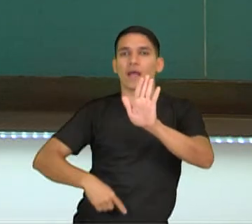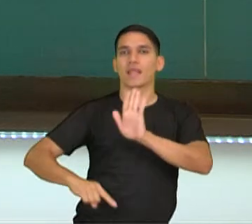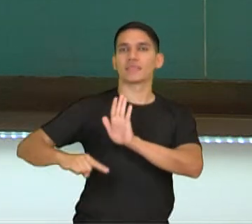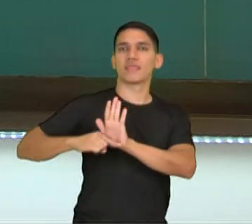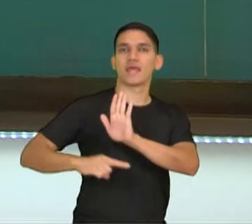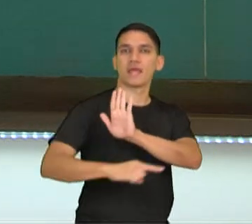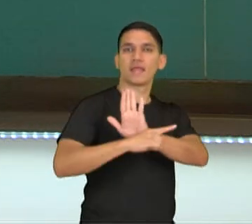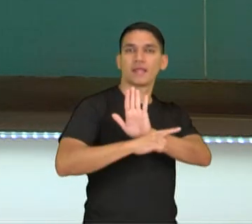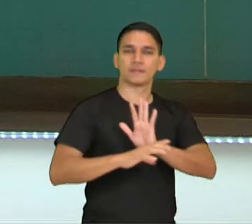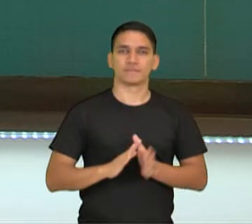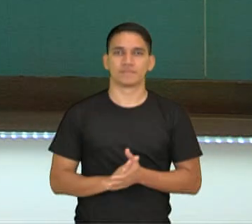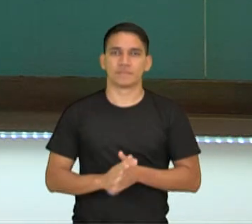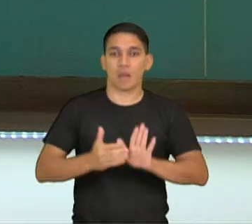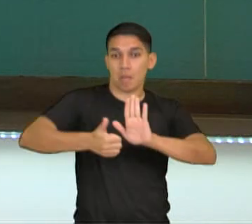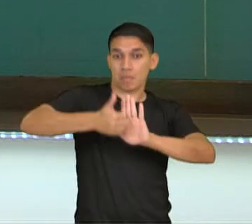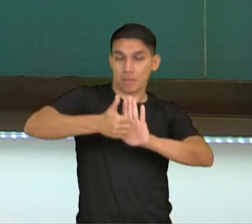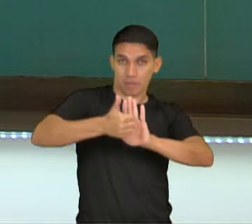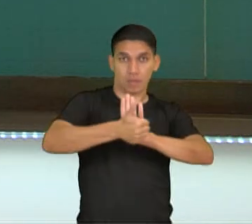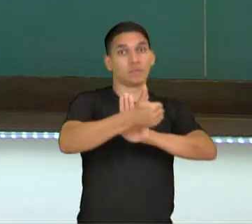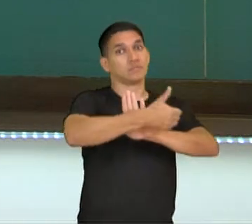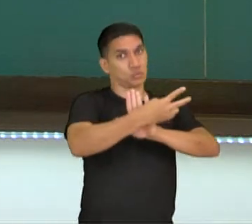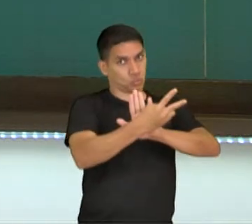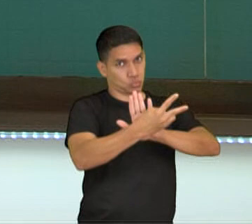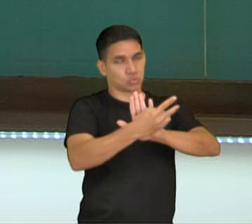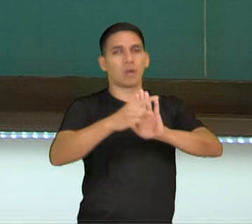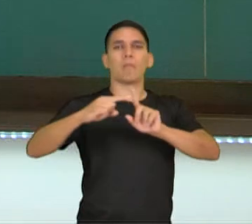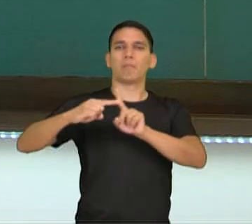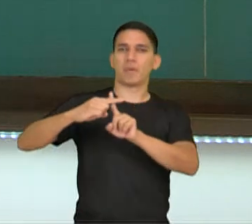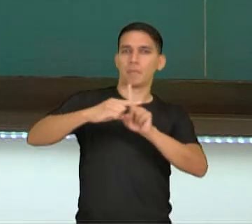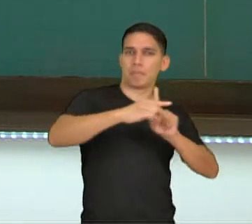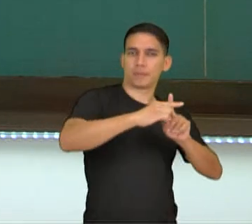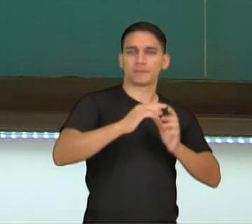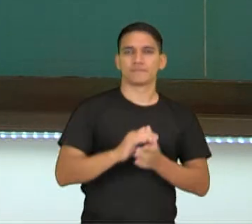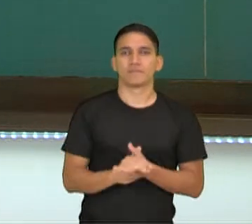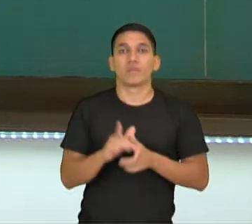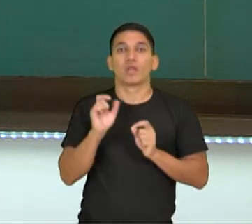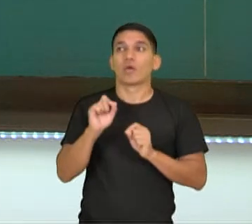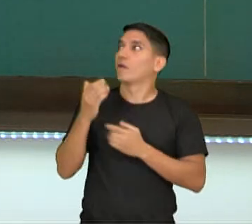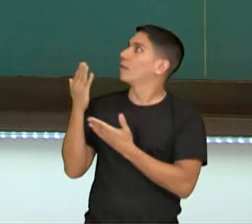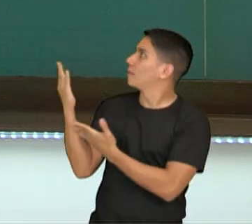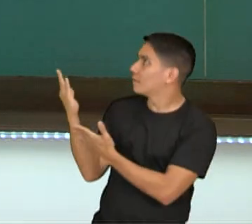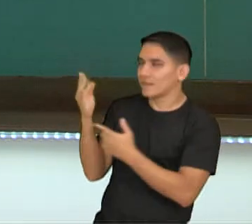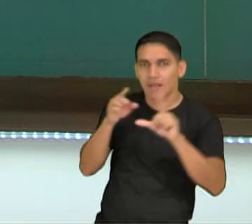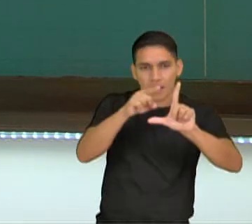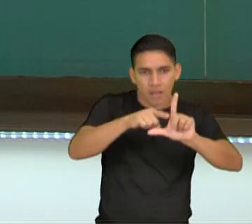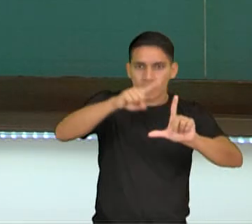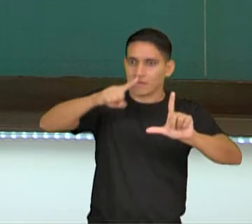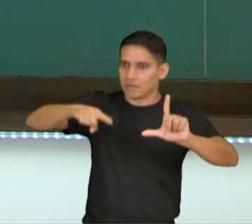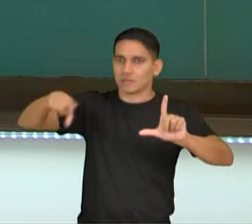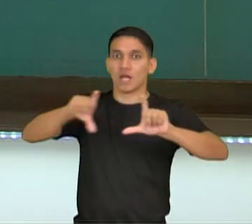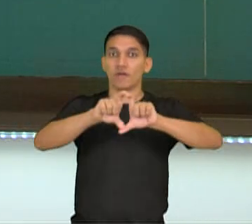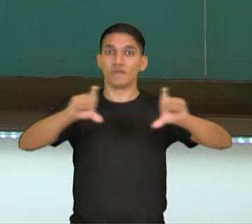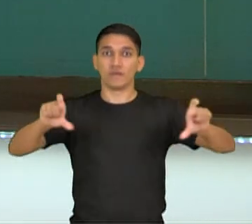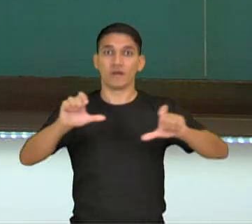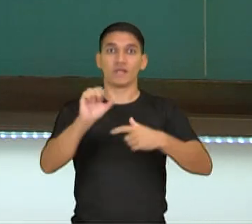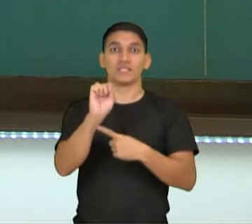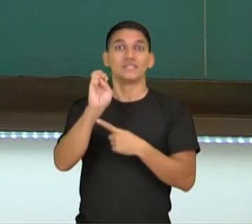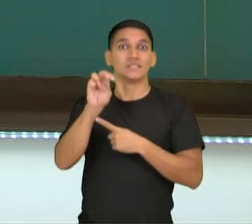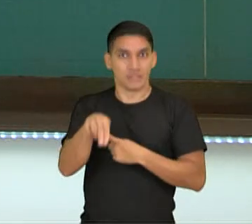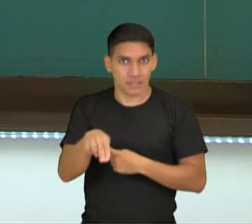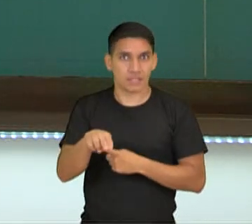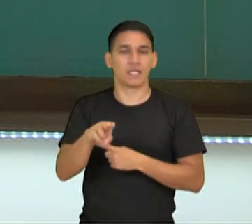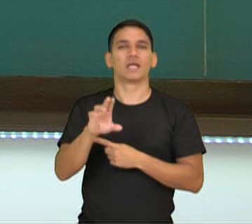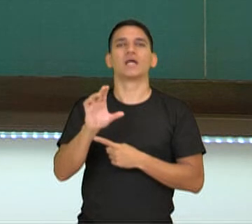negativos. Primeiro e segundo quadrantes, então, positivos. E nós temos aqui o gráfico da função seno, tá?